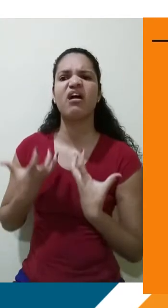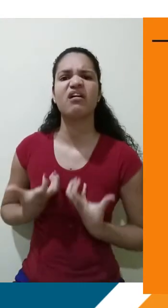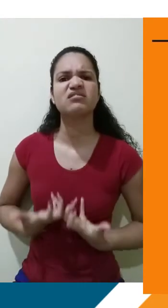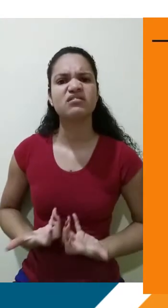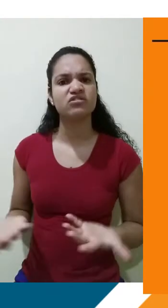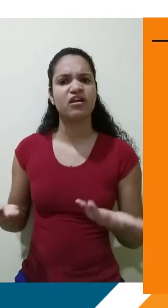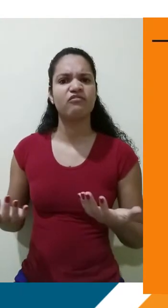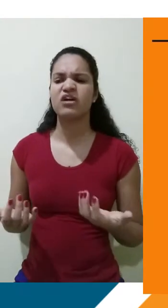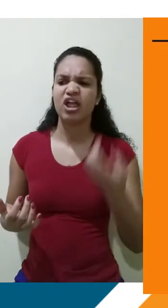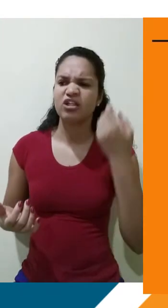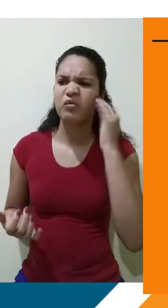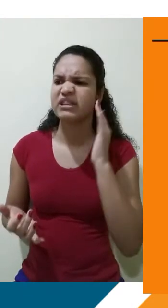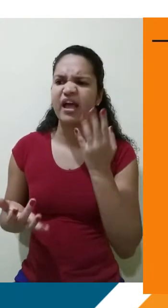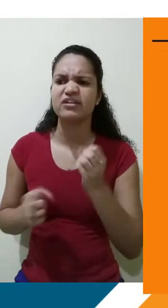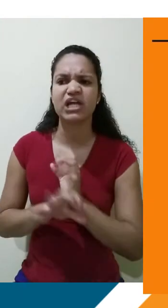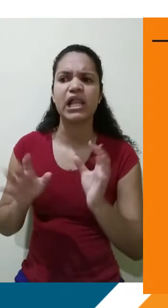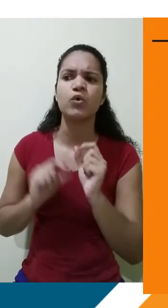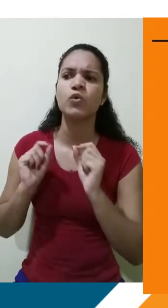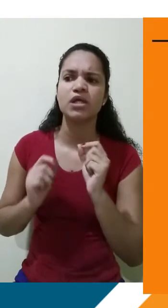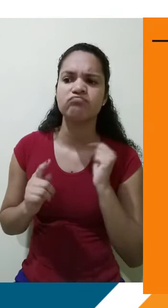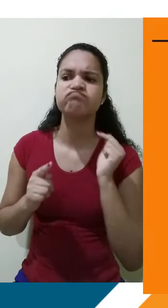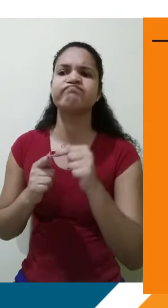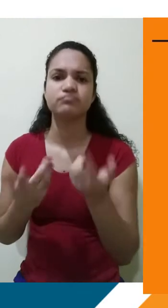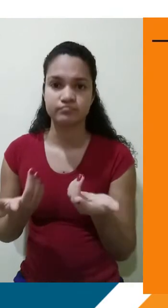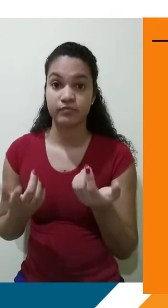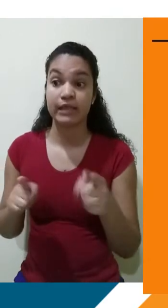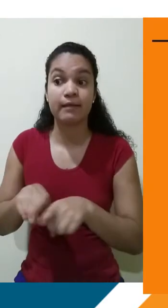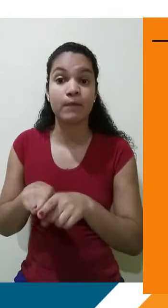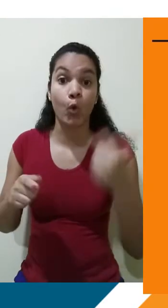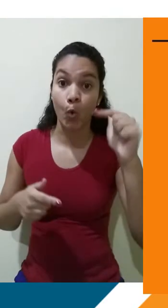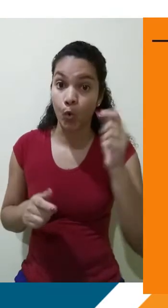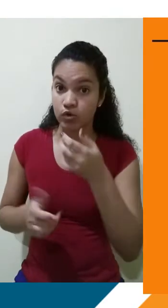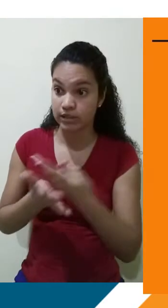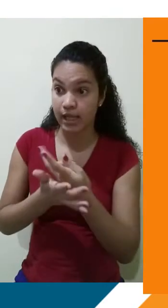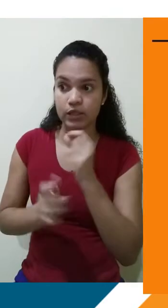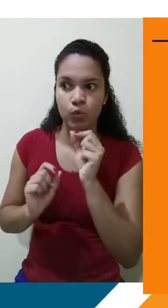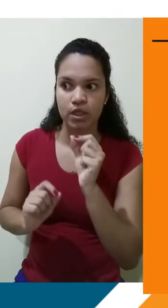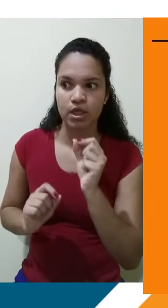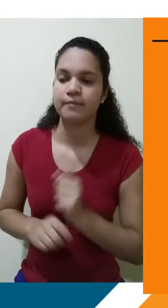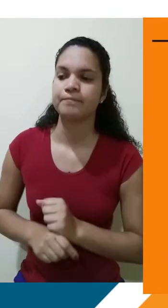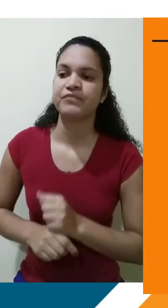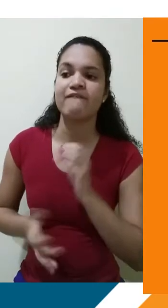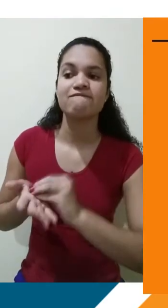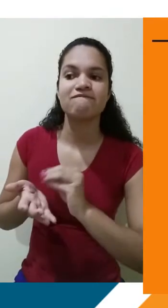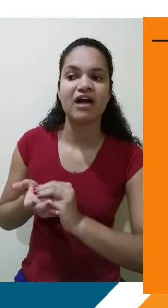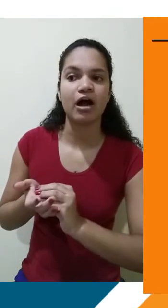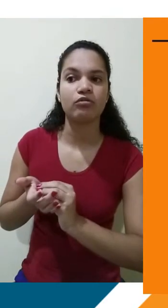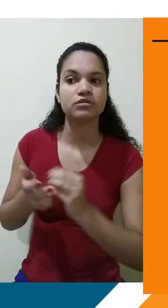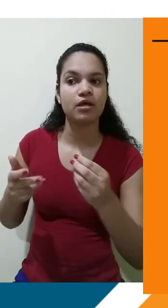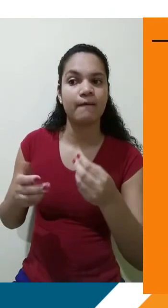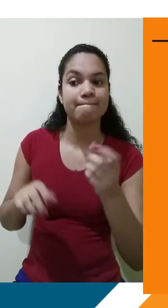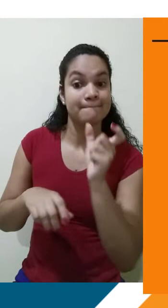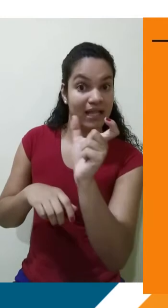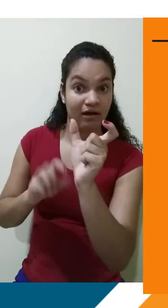quer dizer. Além disso, há um outro erro muito importante aqui: a falta de elementos conectivos entre as